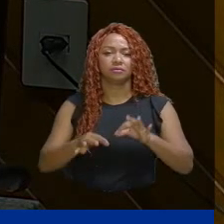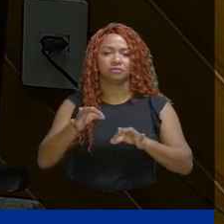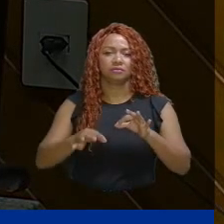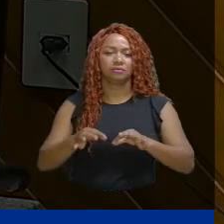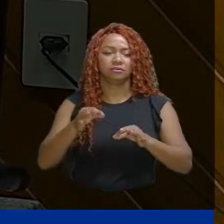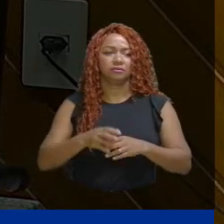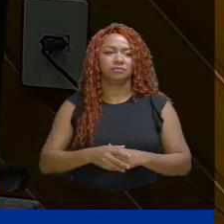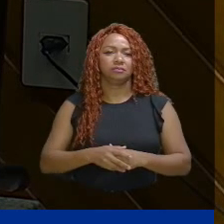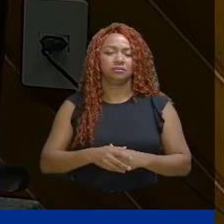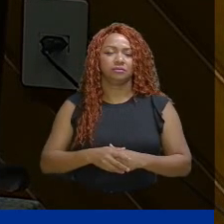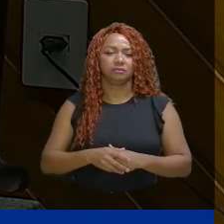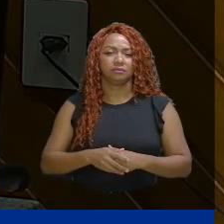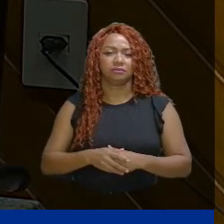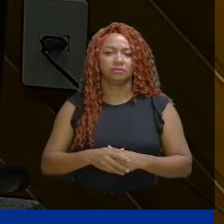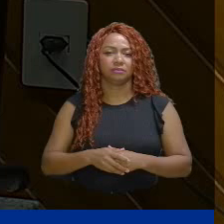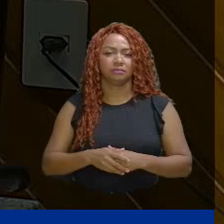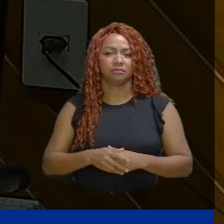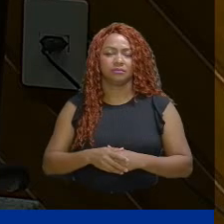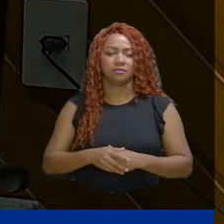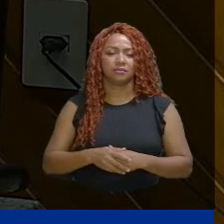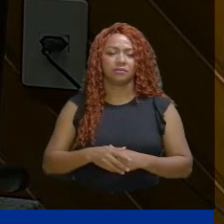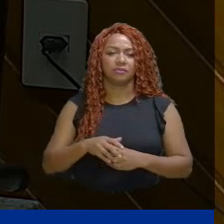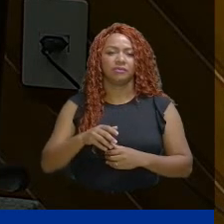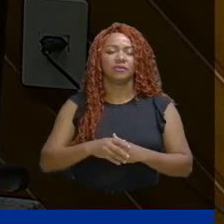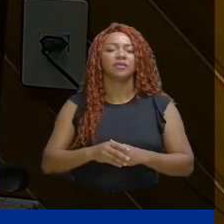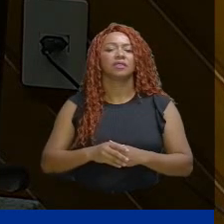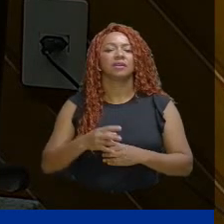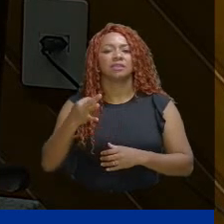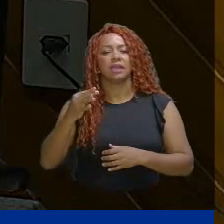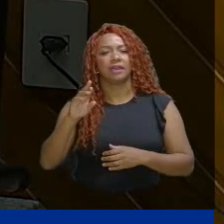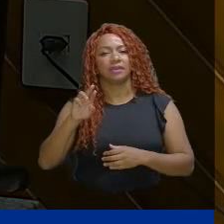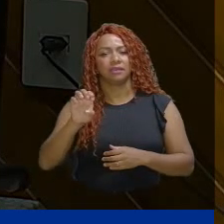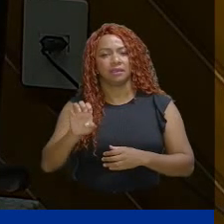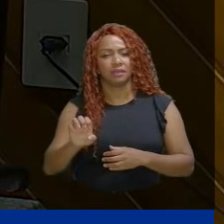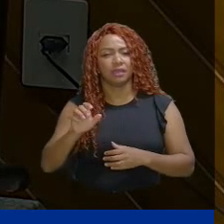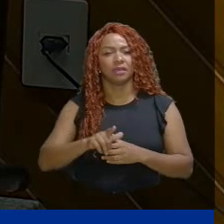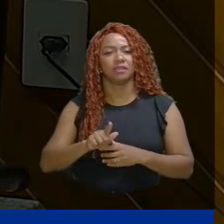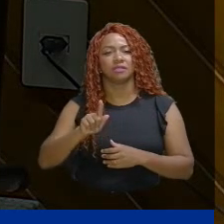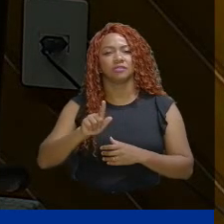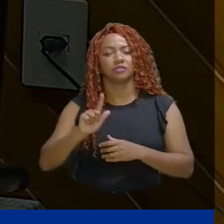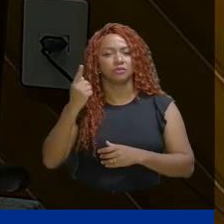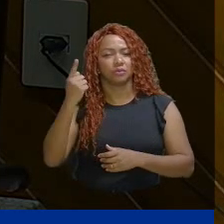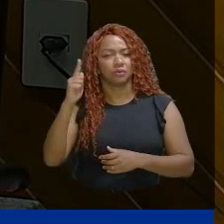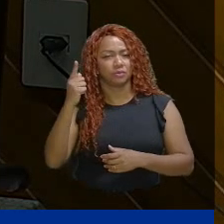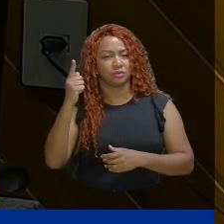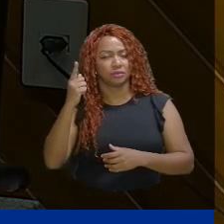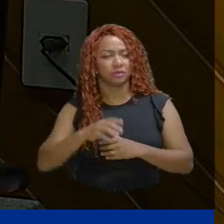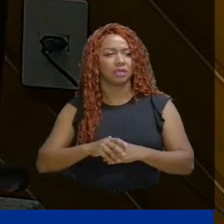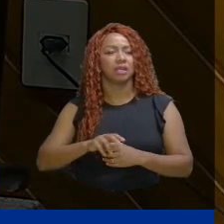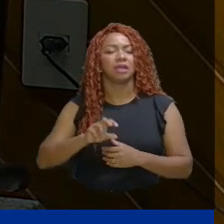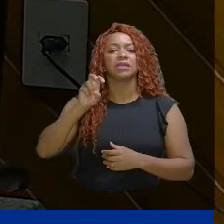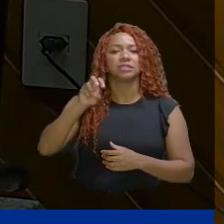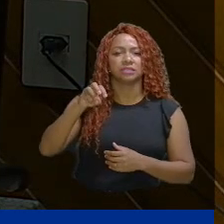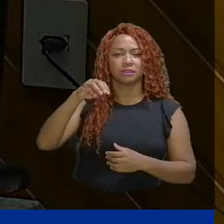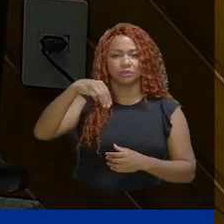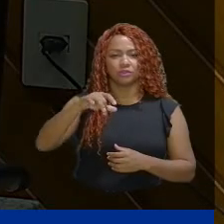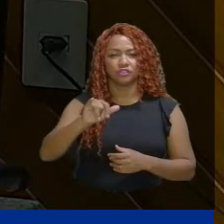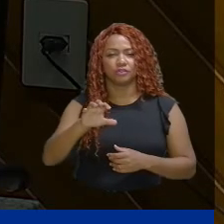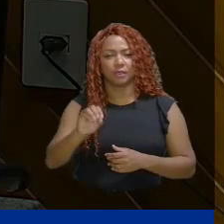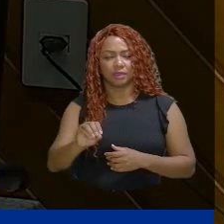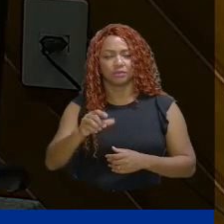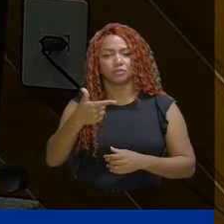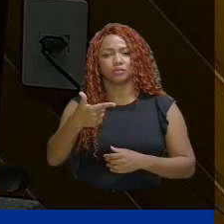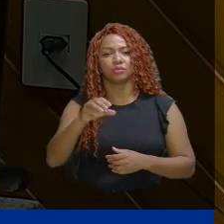Tribunal Regional de Goiás, julgado no dia 5 de maio de 2023.